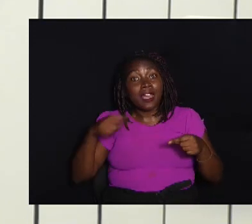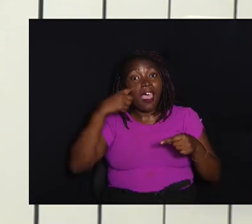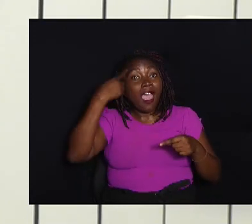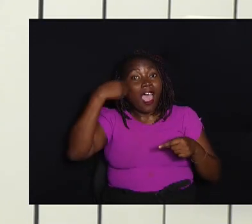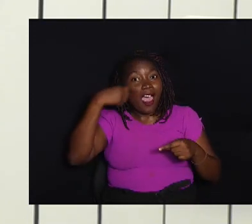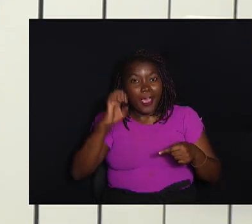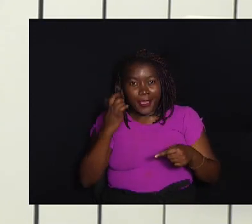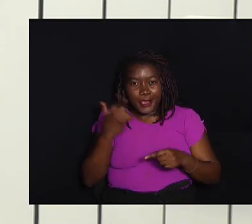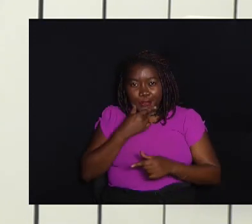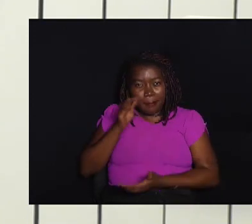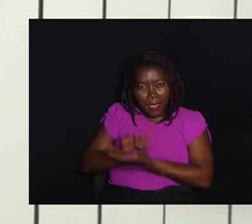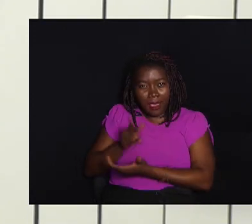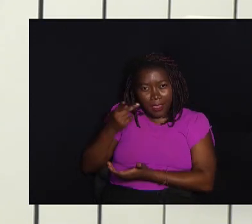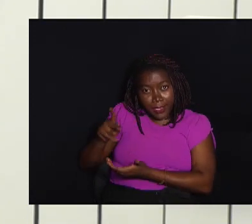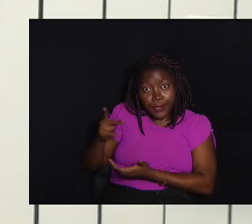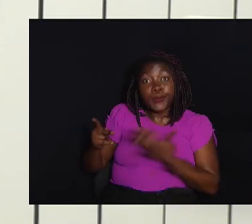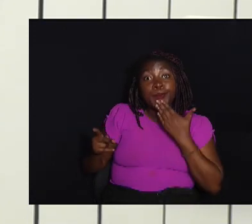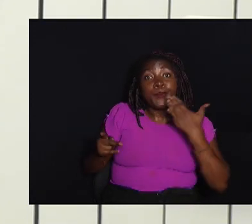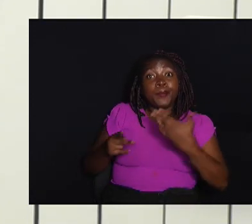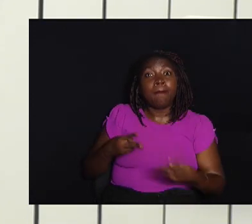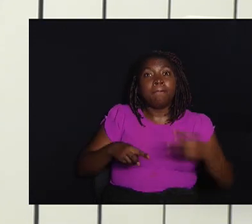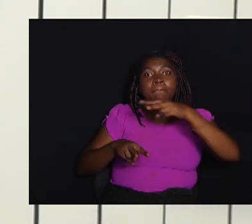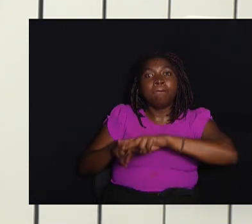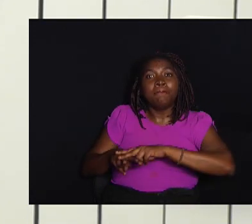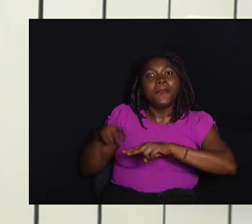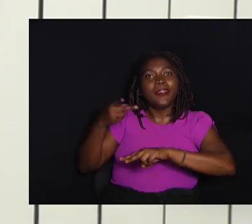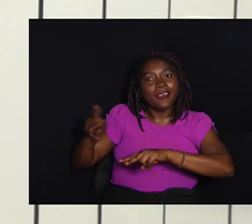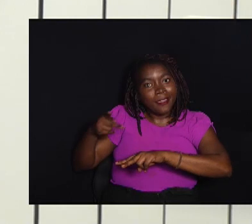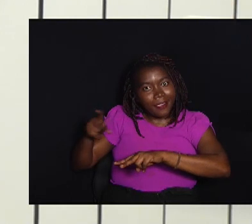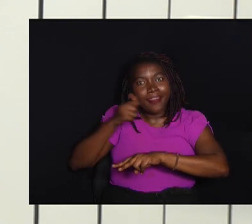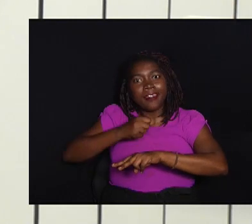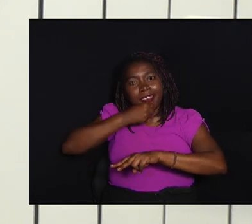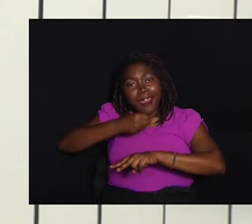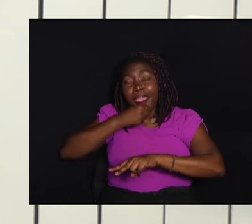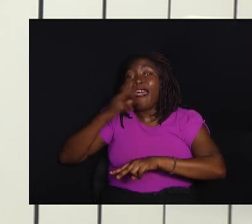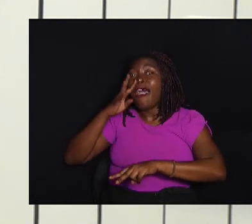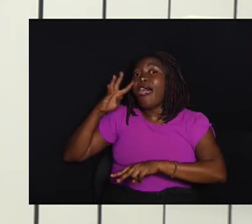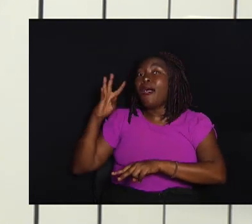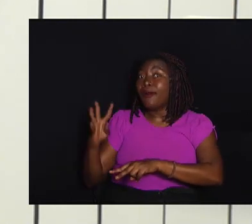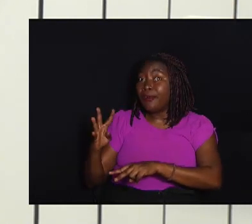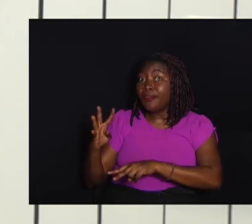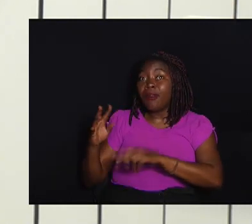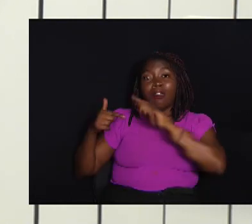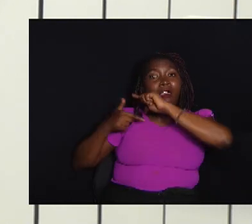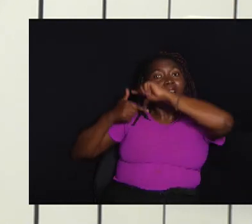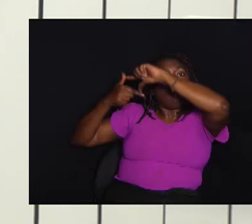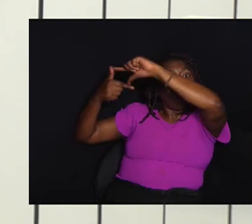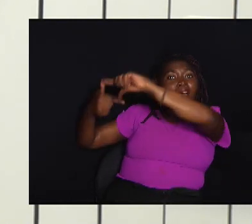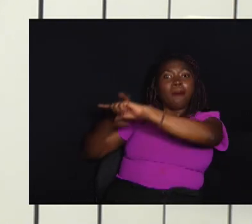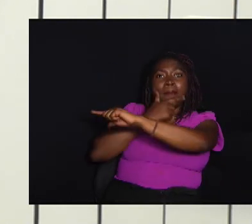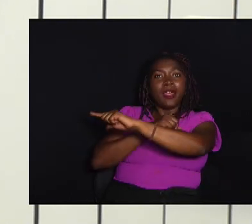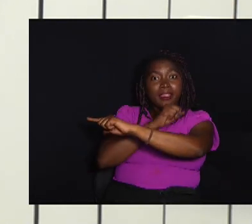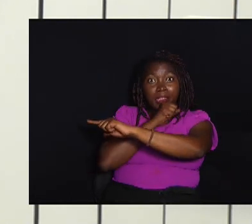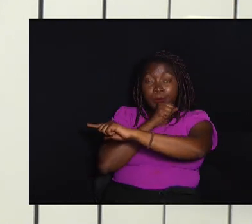ex-marido da Ana Hickman chegaram a pedir a prisão da apresentadora à Justiça Brasileira sob a acusação da alienação parental. Em seguida, o